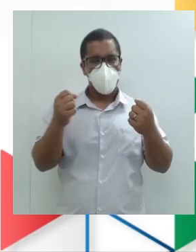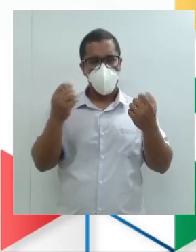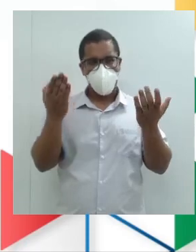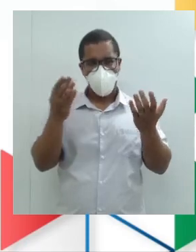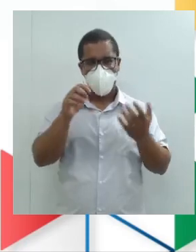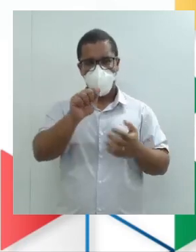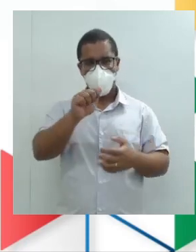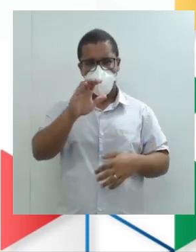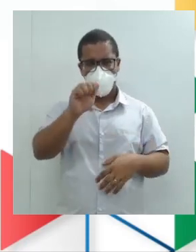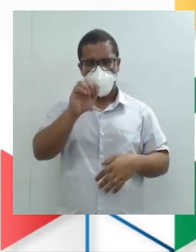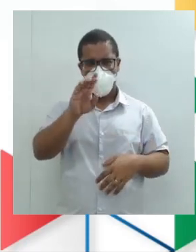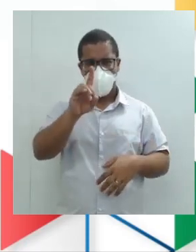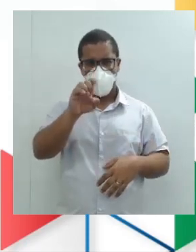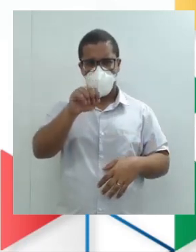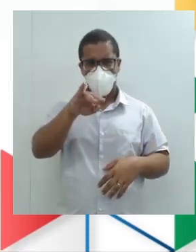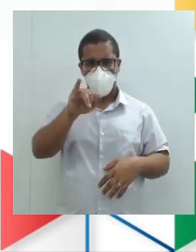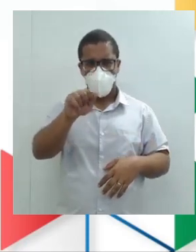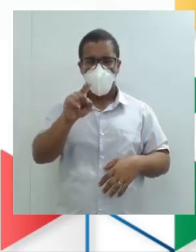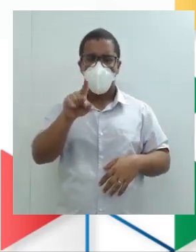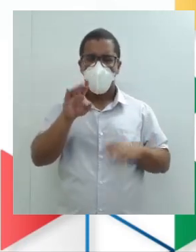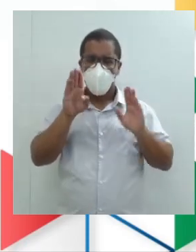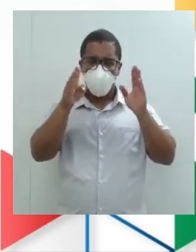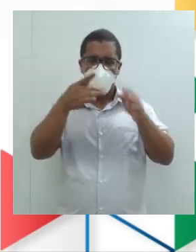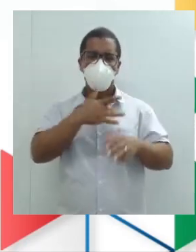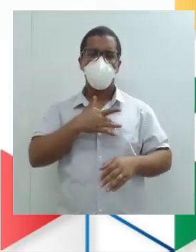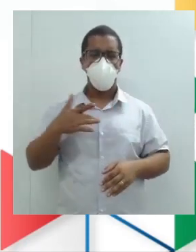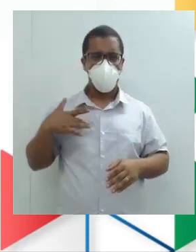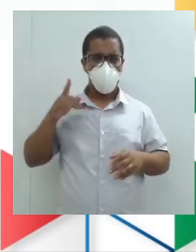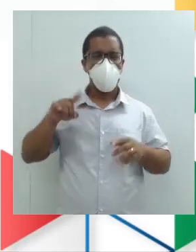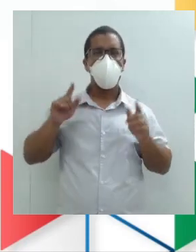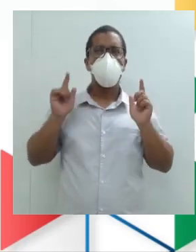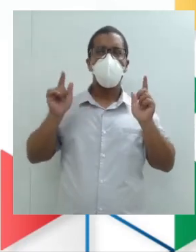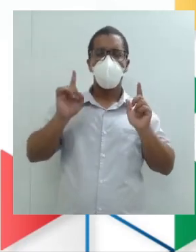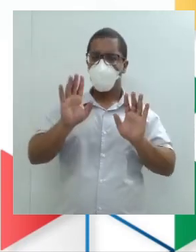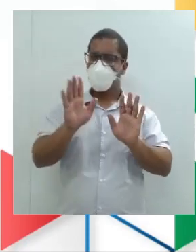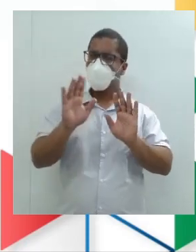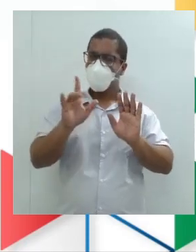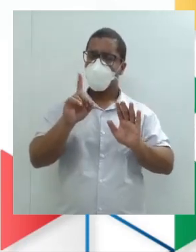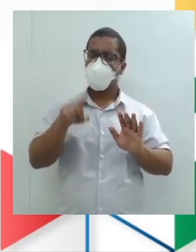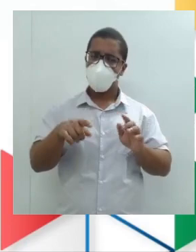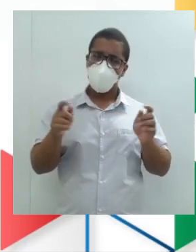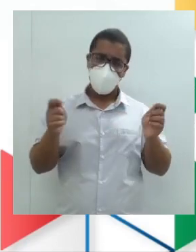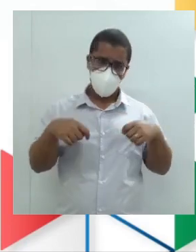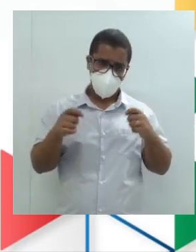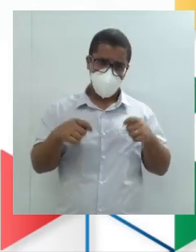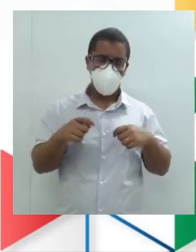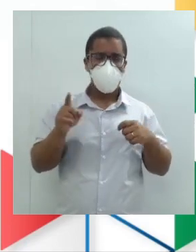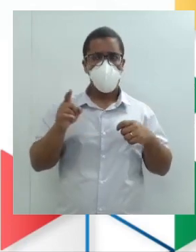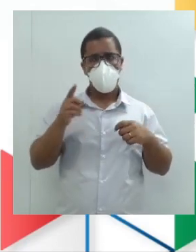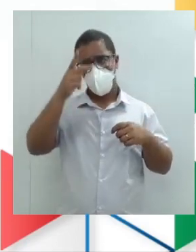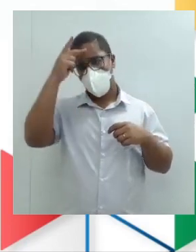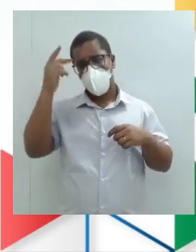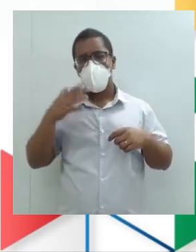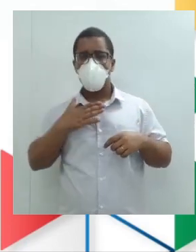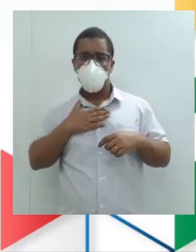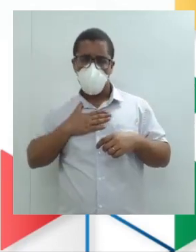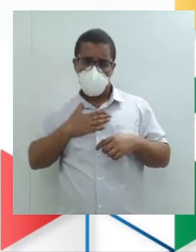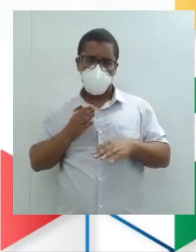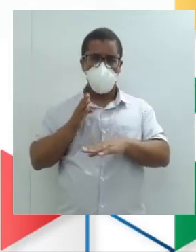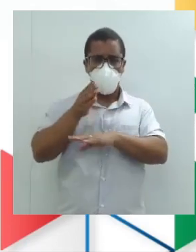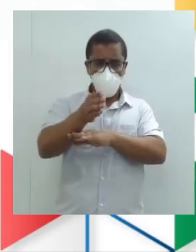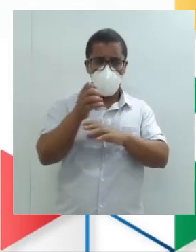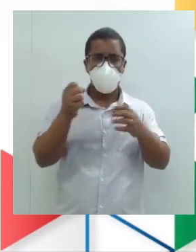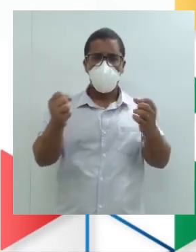na busca pela saúde, porque eu já não tenho mais tanto o lazer. A pessoa até pode fazer da academia o seu hobby, o seu